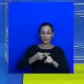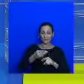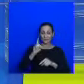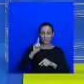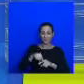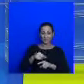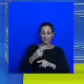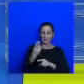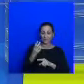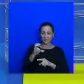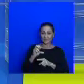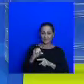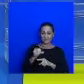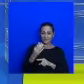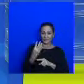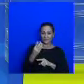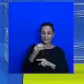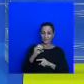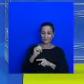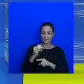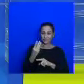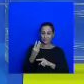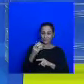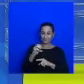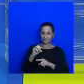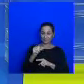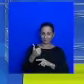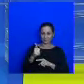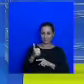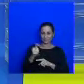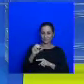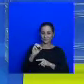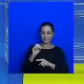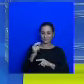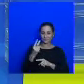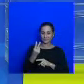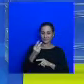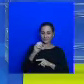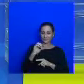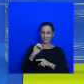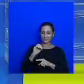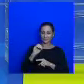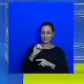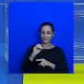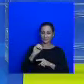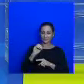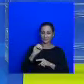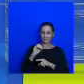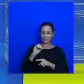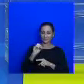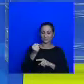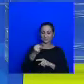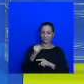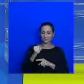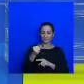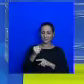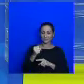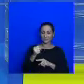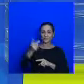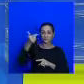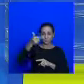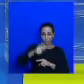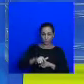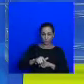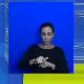Cena. 29, 40, 30, 11, 08, 02 e 08. Eu